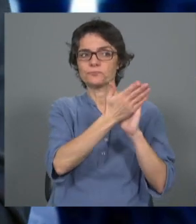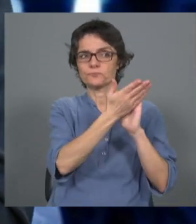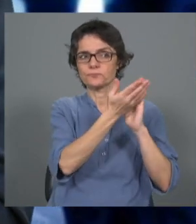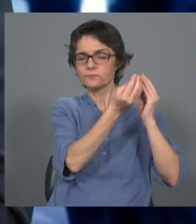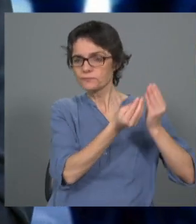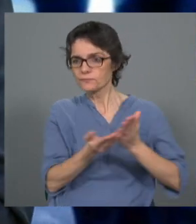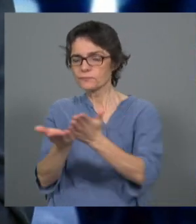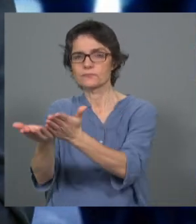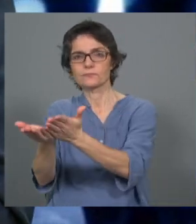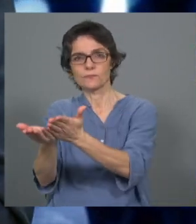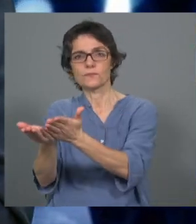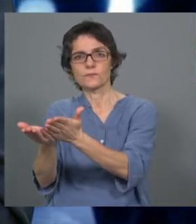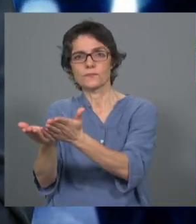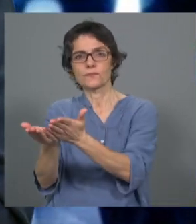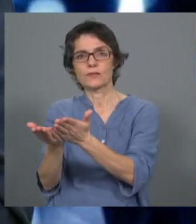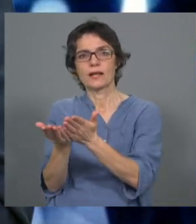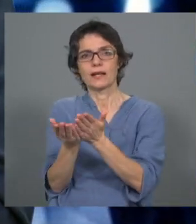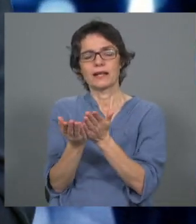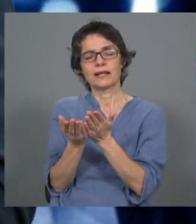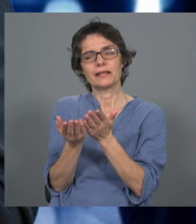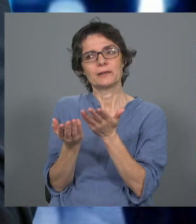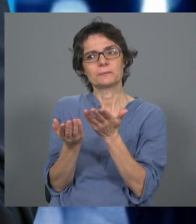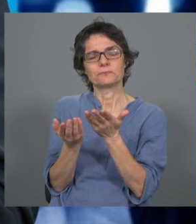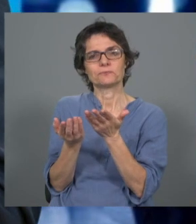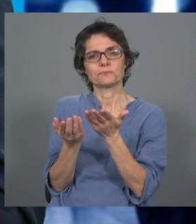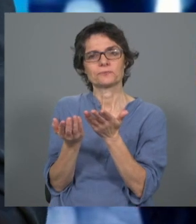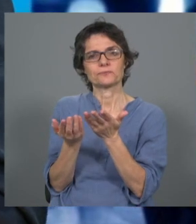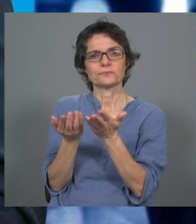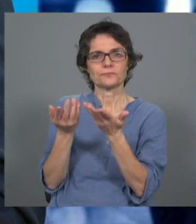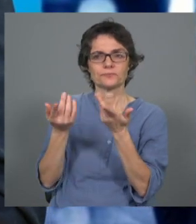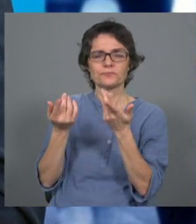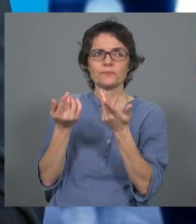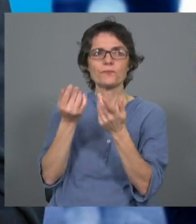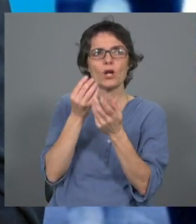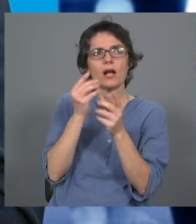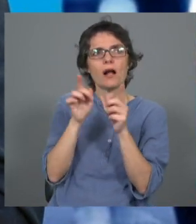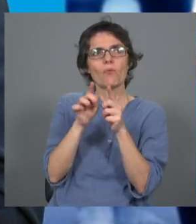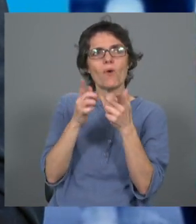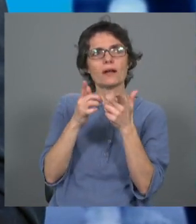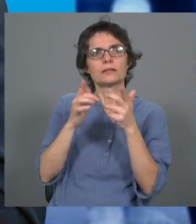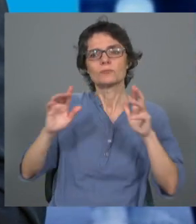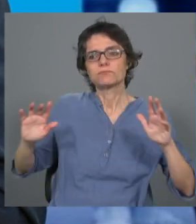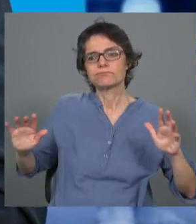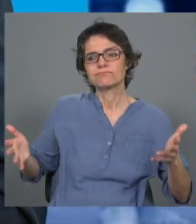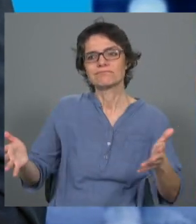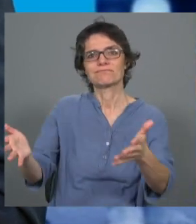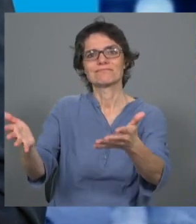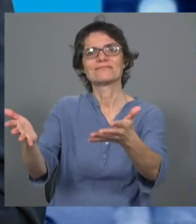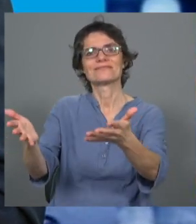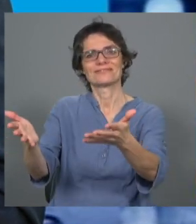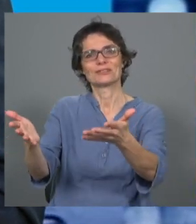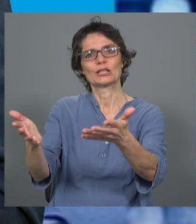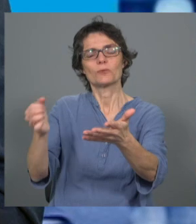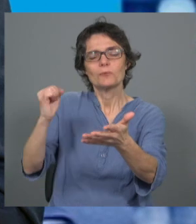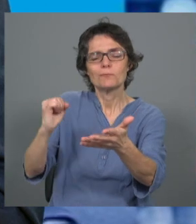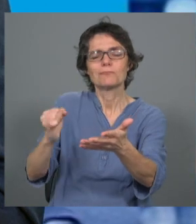também com os acólitos, com este cheirar das ovelhas, como nos lembra o Papa Francisco, de tal forma que a